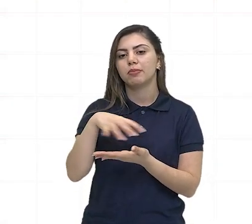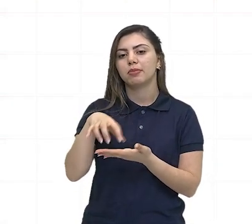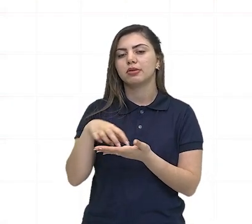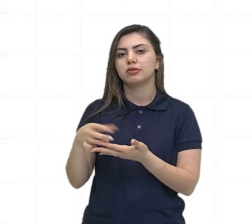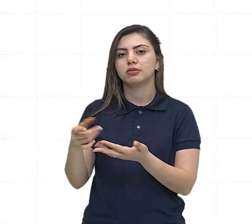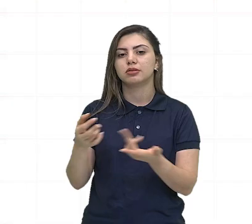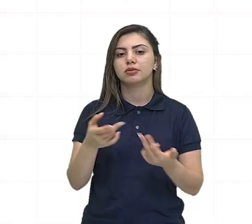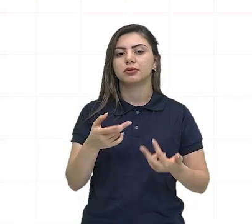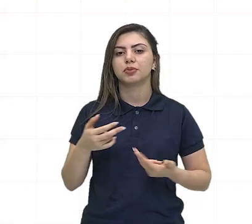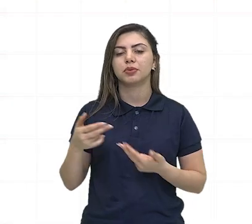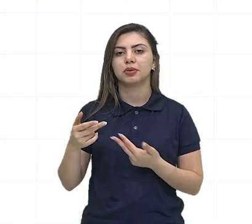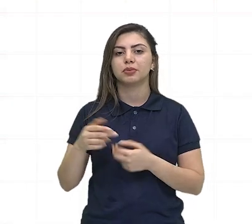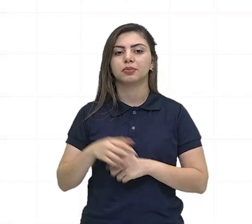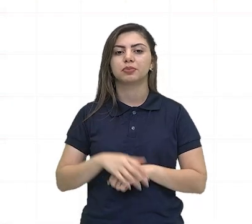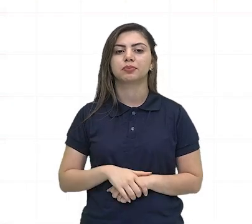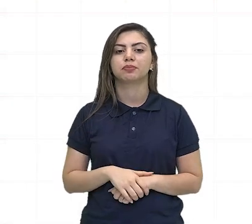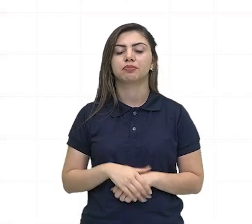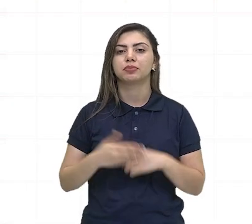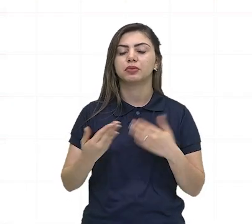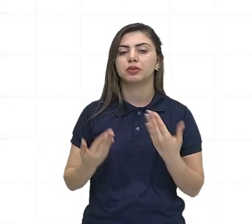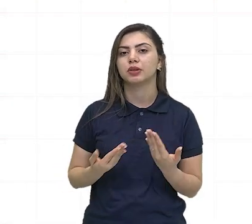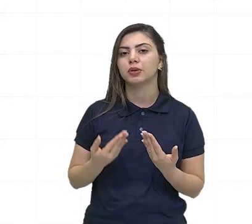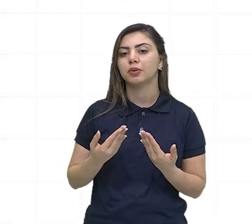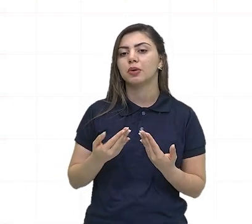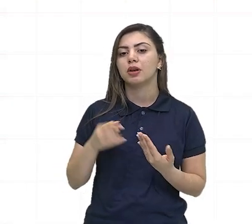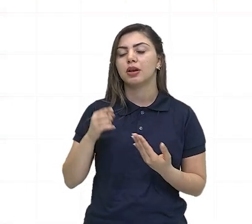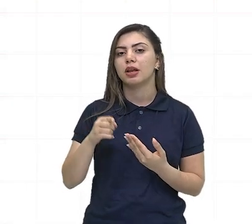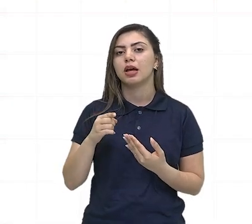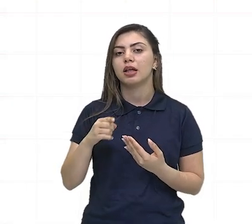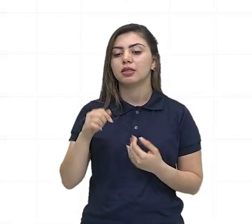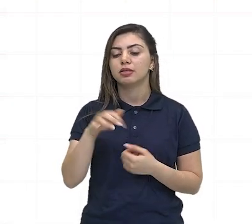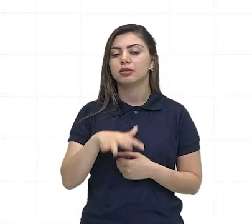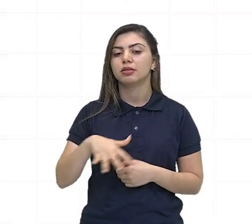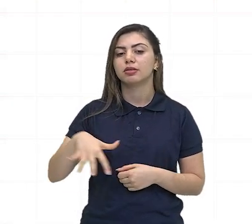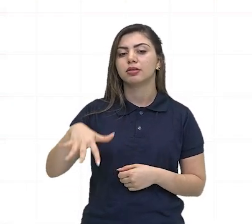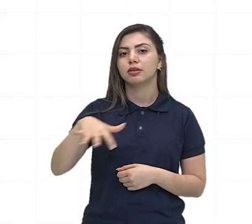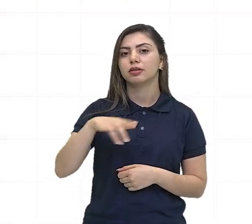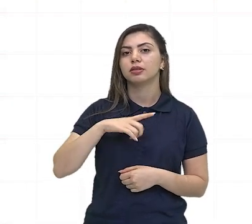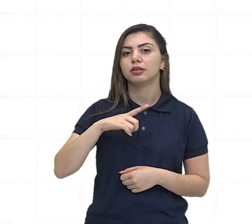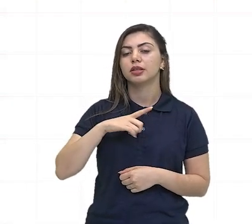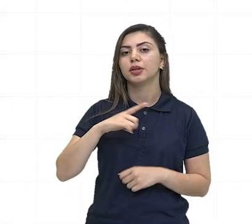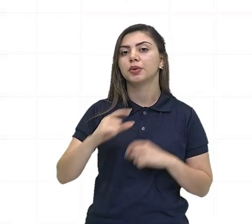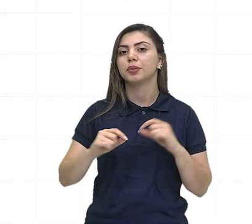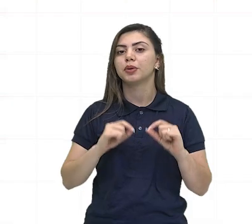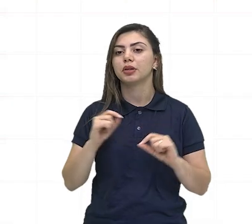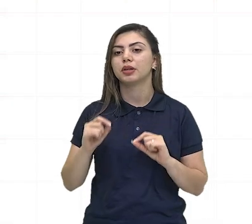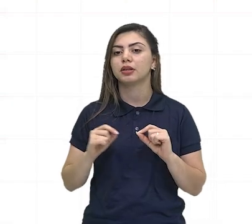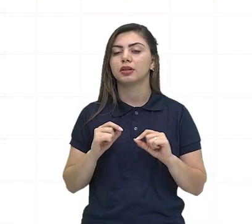endereços de correspondência, essas vilas elas são designadas por um único